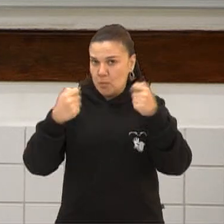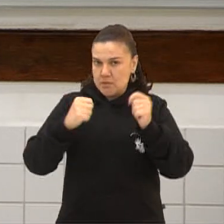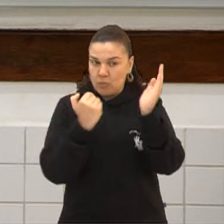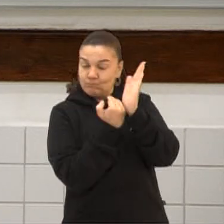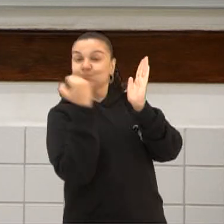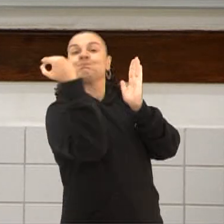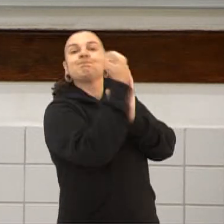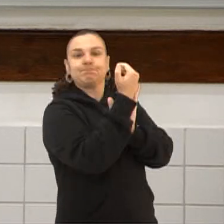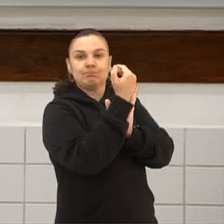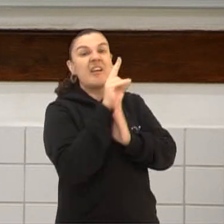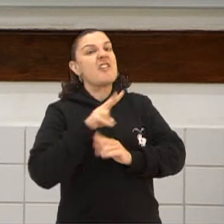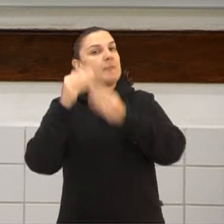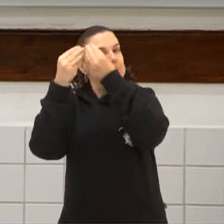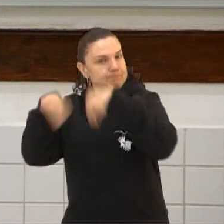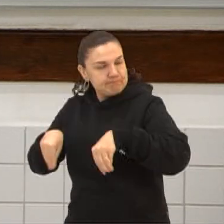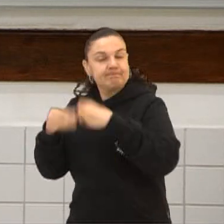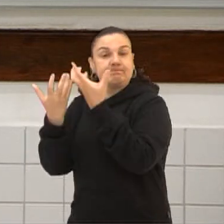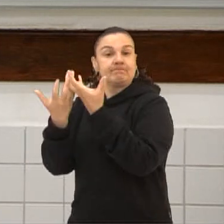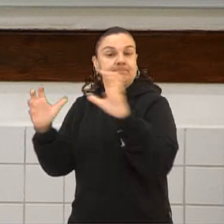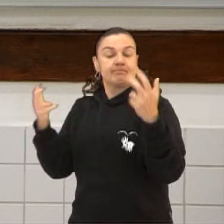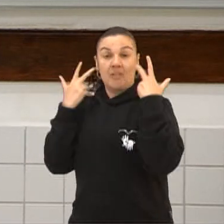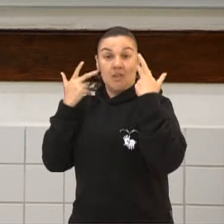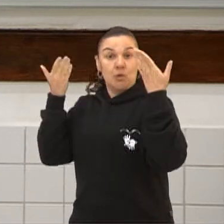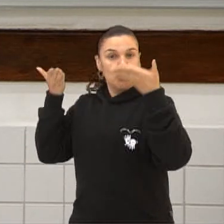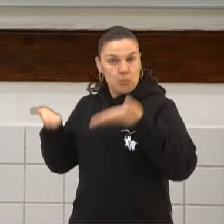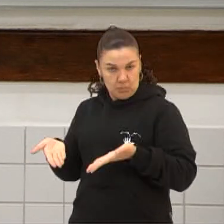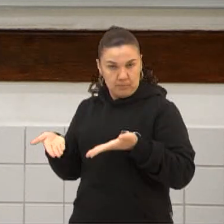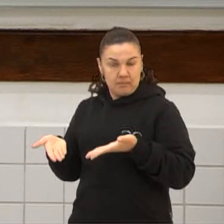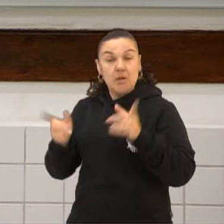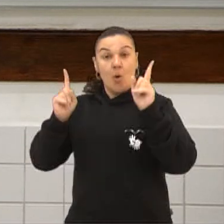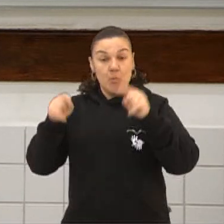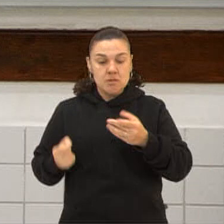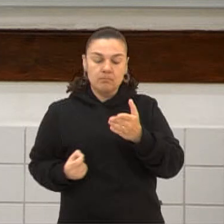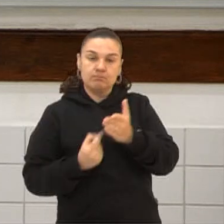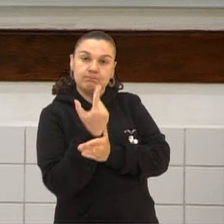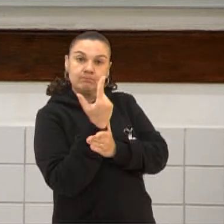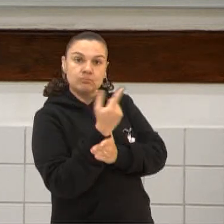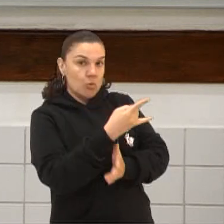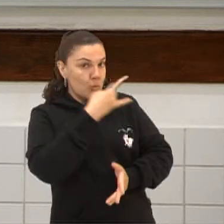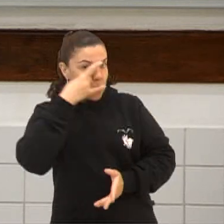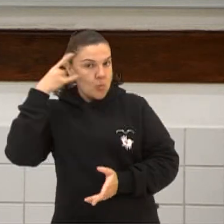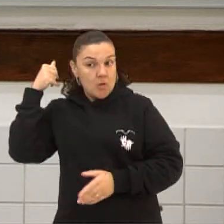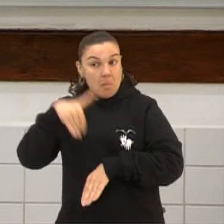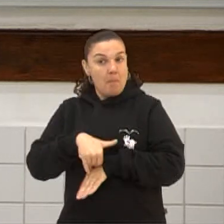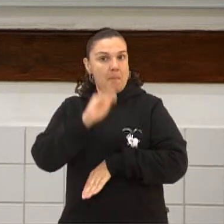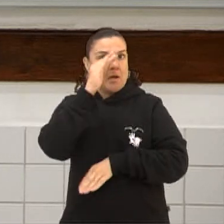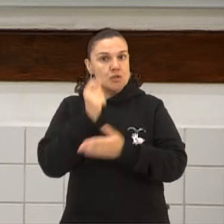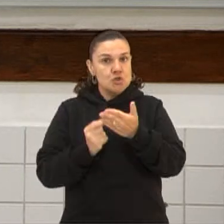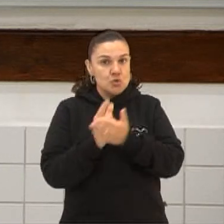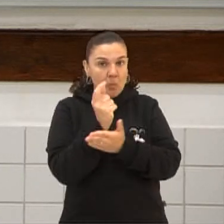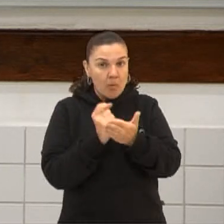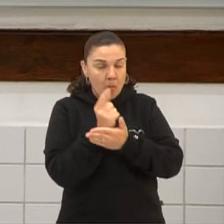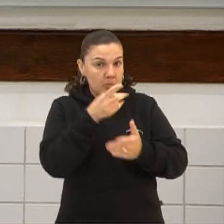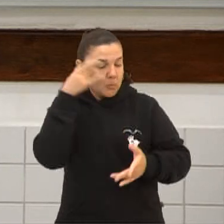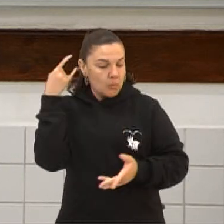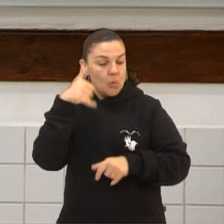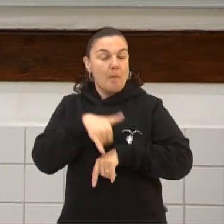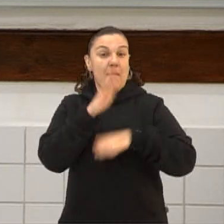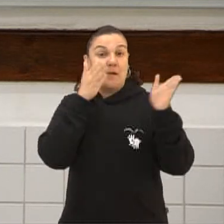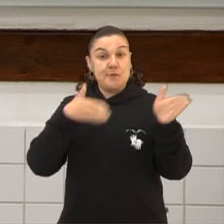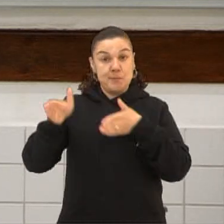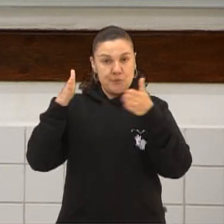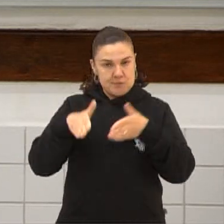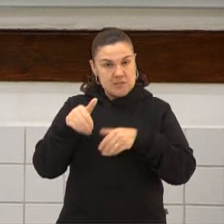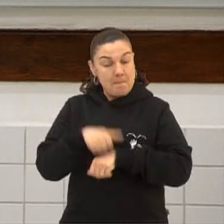vai impactar a natureza, né? Então está relacionado com a questão do consumo. Quanto mais nós consumimos, mais nós produzimos. E quanto mais